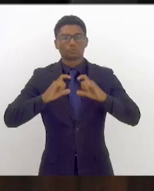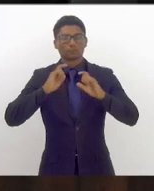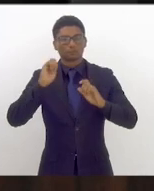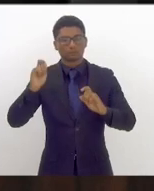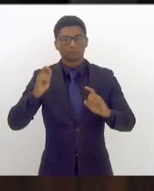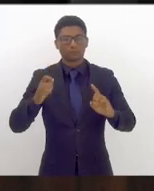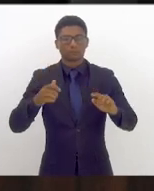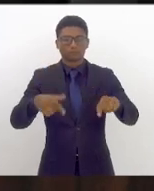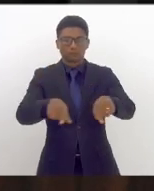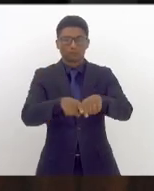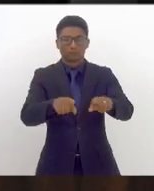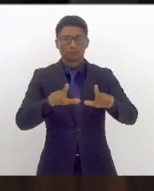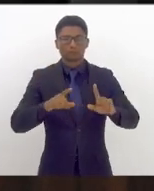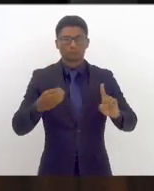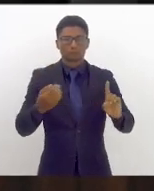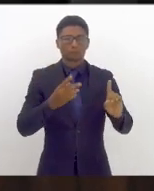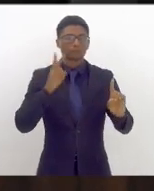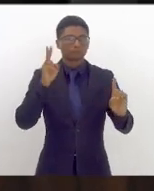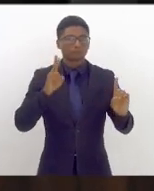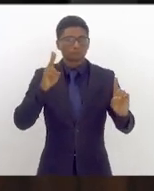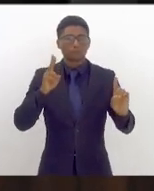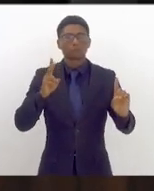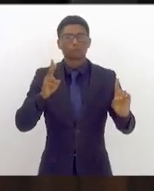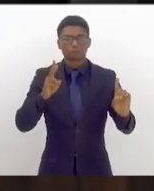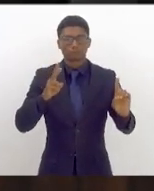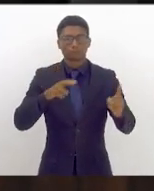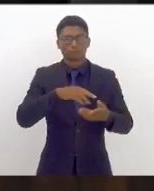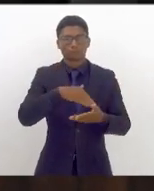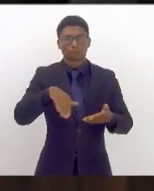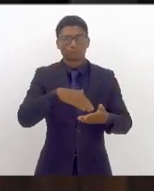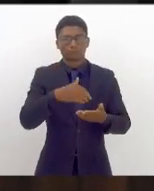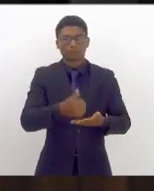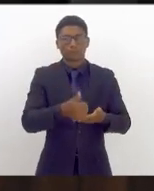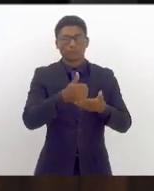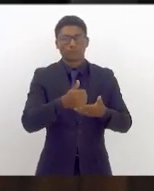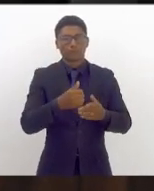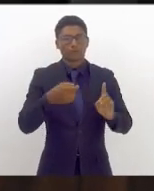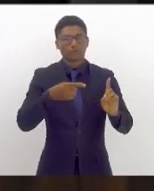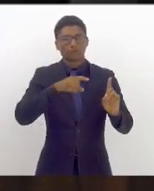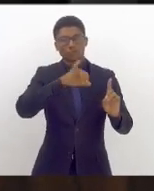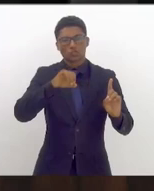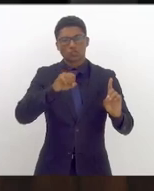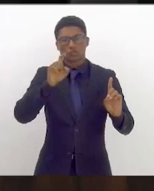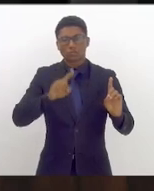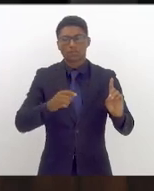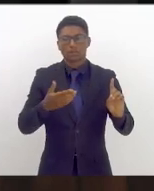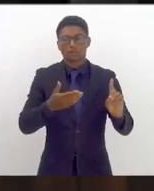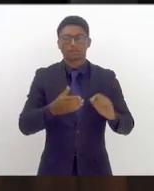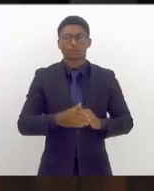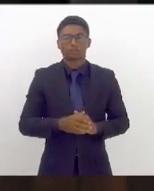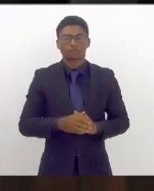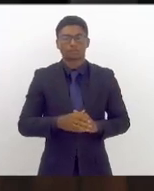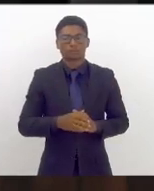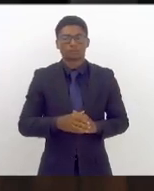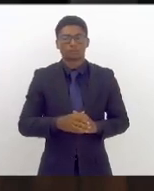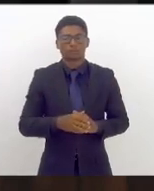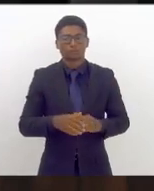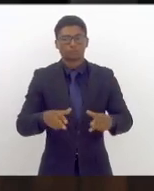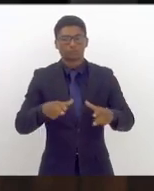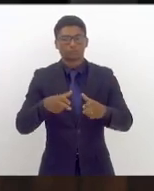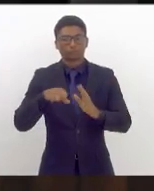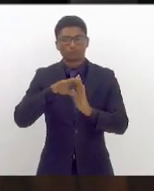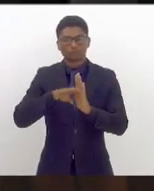E o respectivo de promovedor atual secretário de assistência de Japeri senhor José Carlos Souza Aparecida comissão favorável